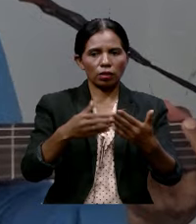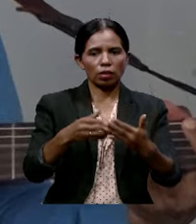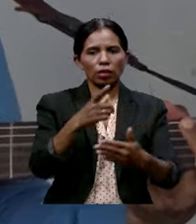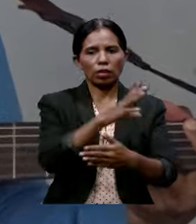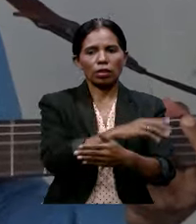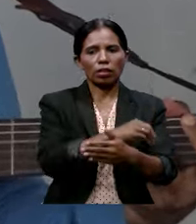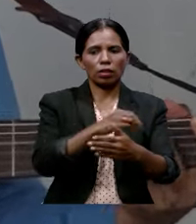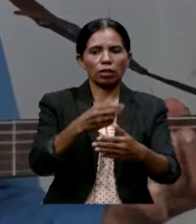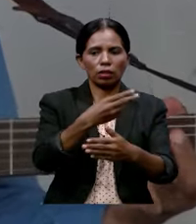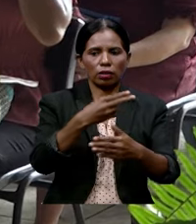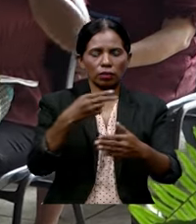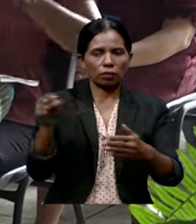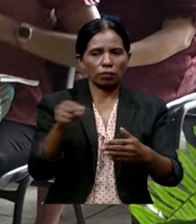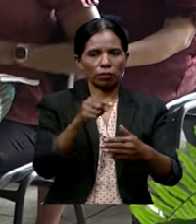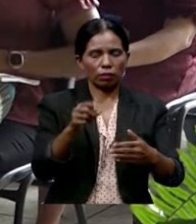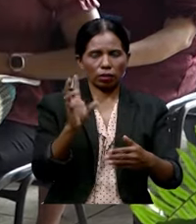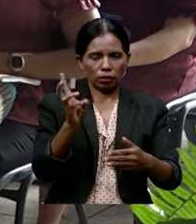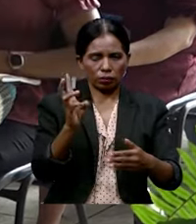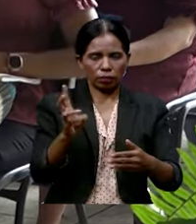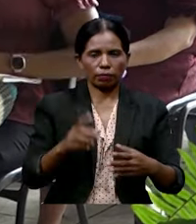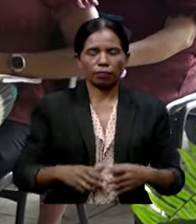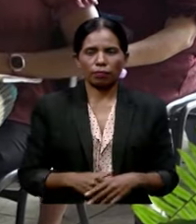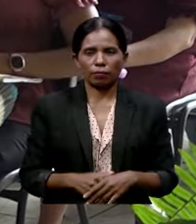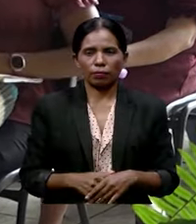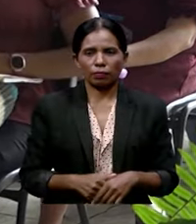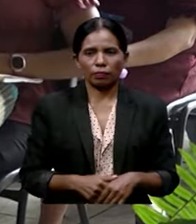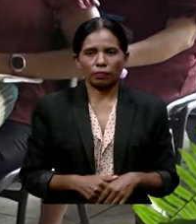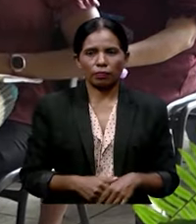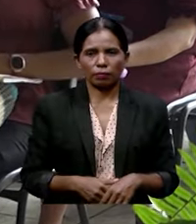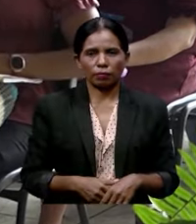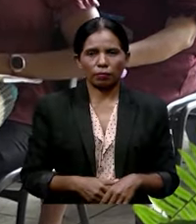Indonesia ho porcento ne nulu. Emerenciana Martins, Justino Mandala, GMN.